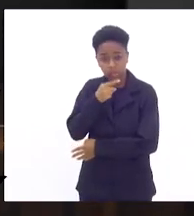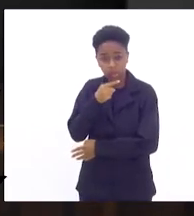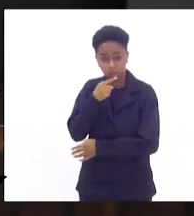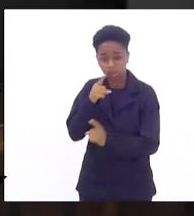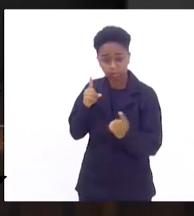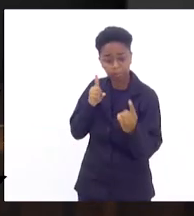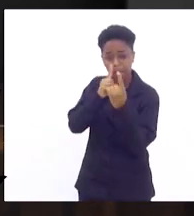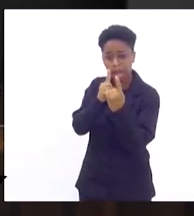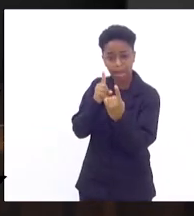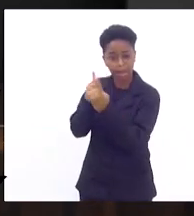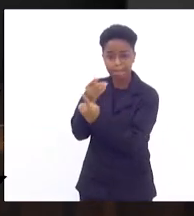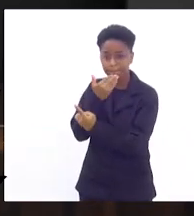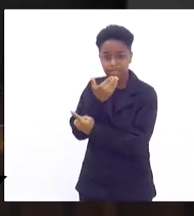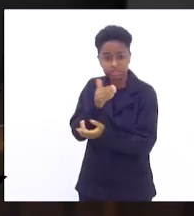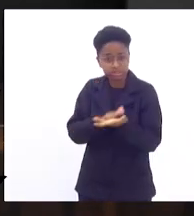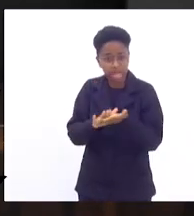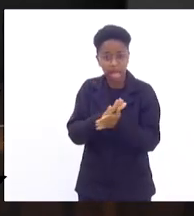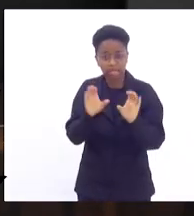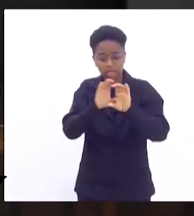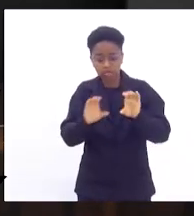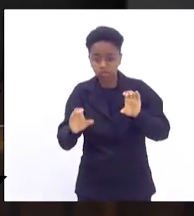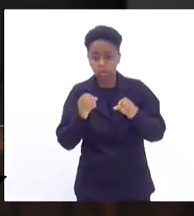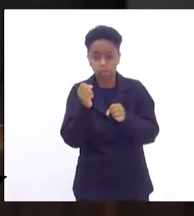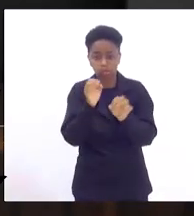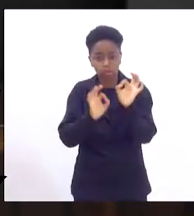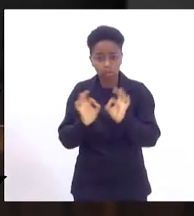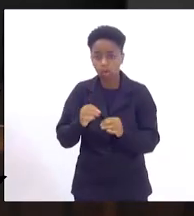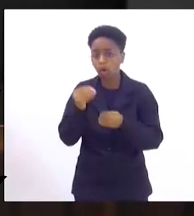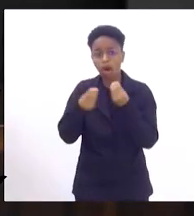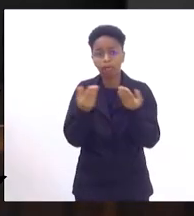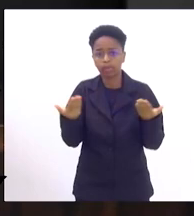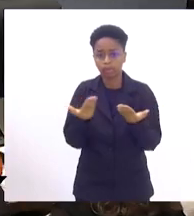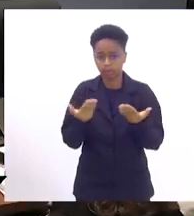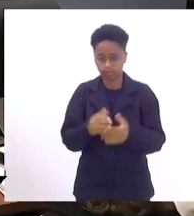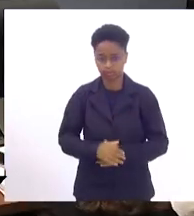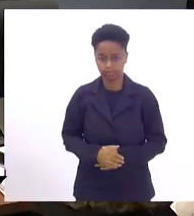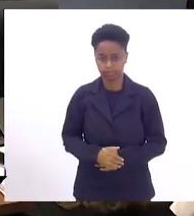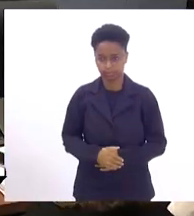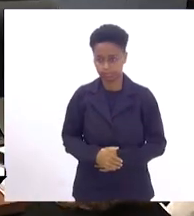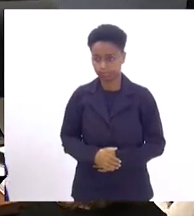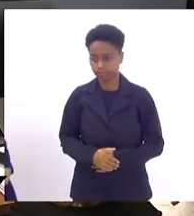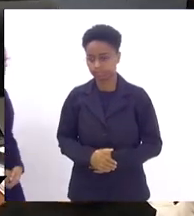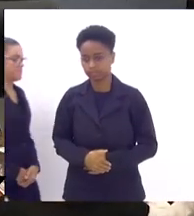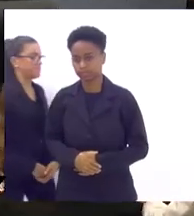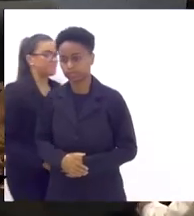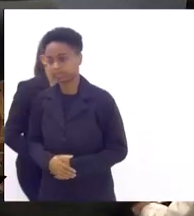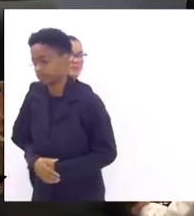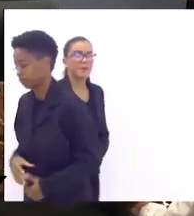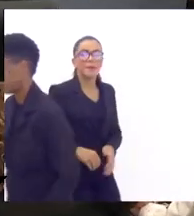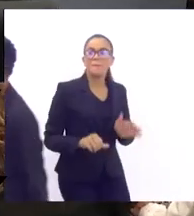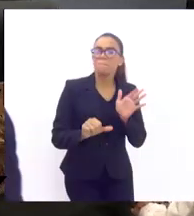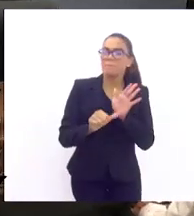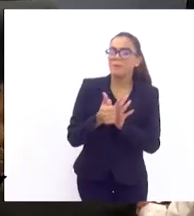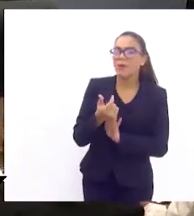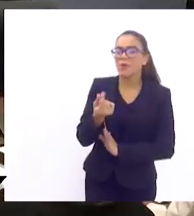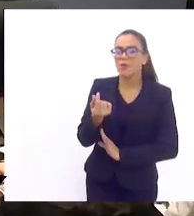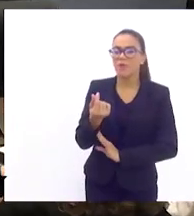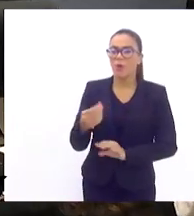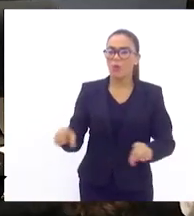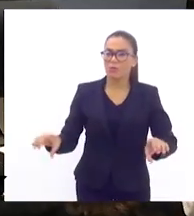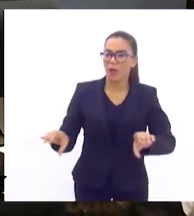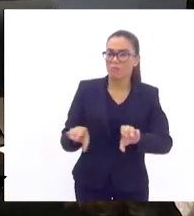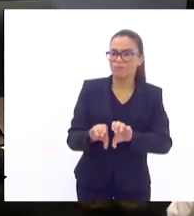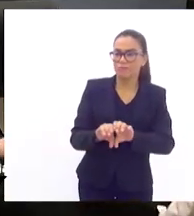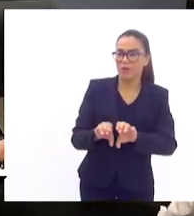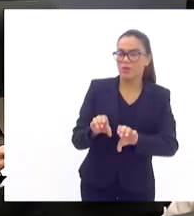a fazer o pedido para instalação de esgoto. Como é que está isso hoje? Bom, primeiro que o custo da ligação de esgoto, ele parte